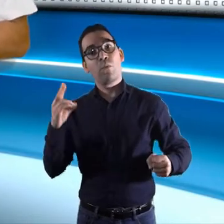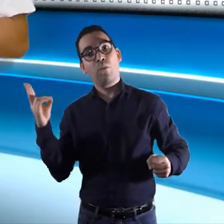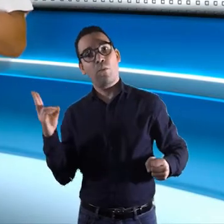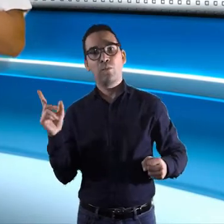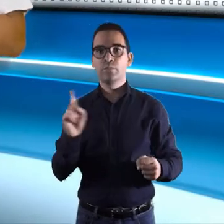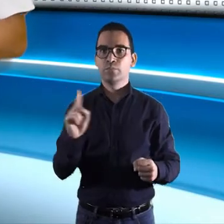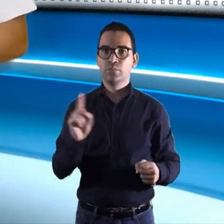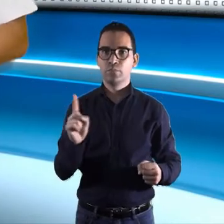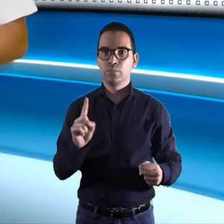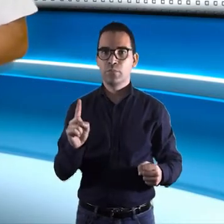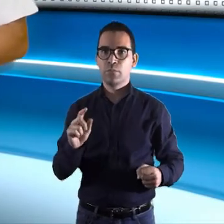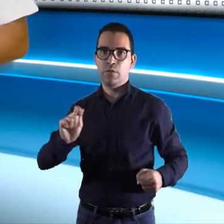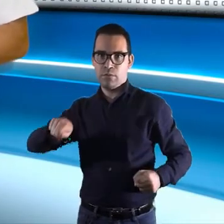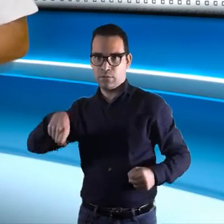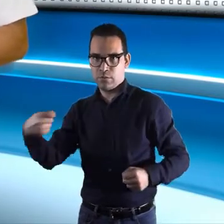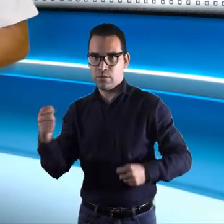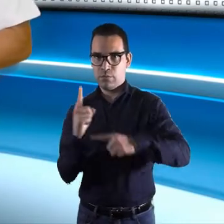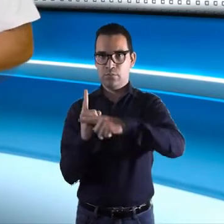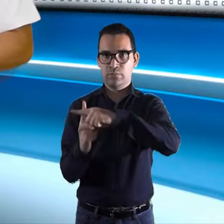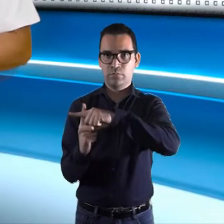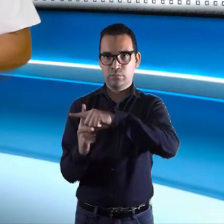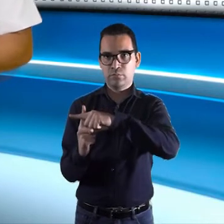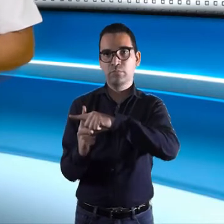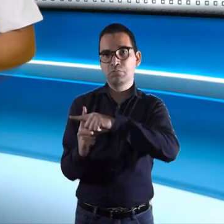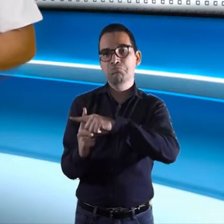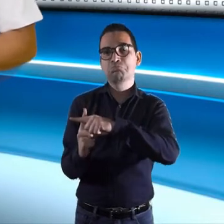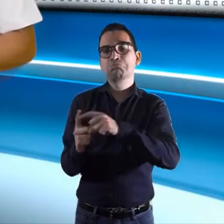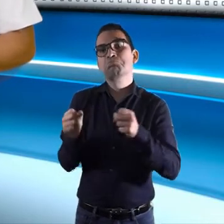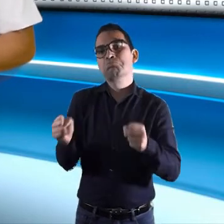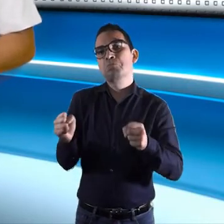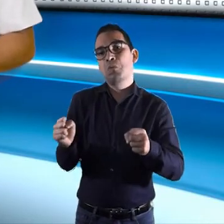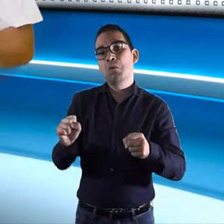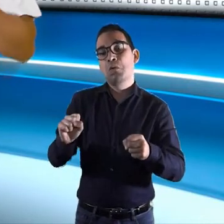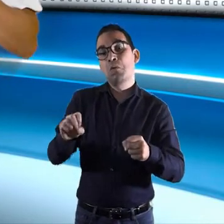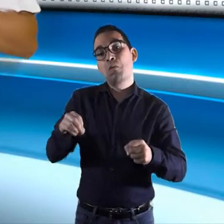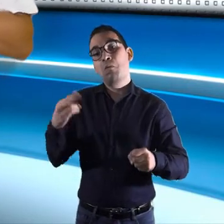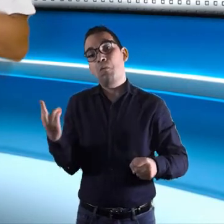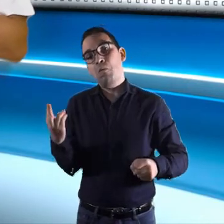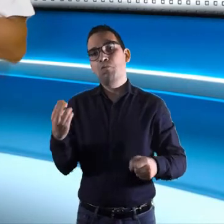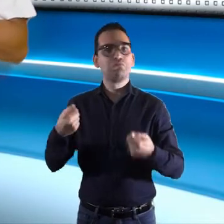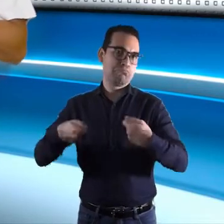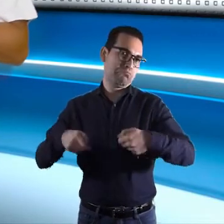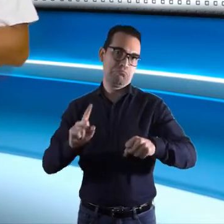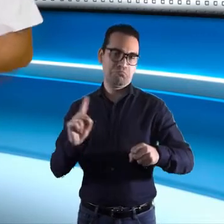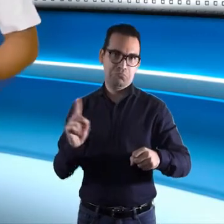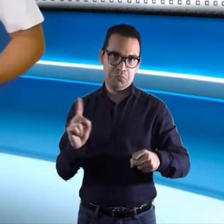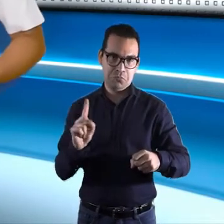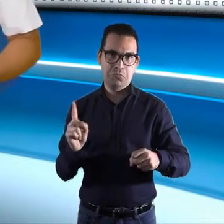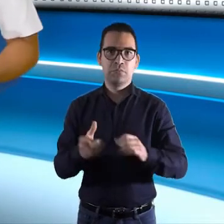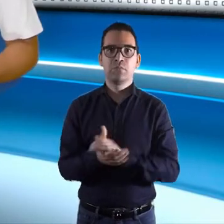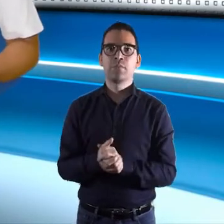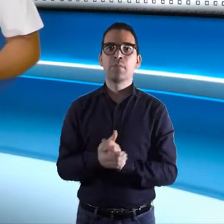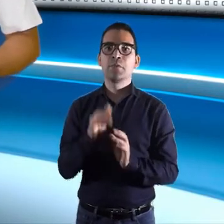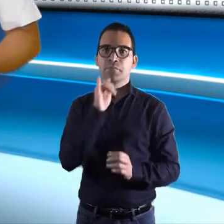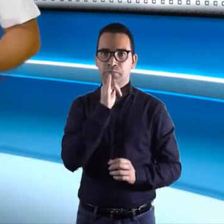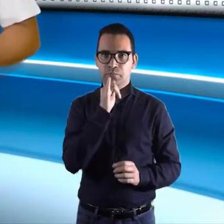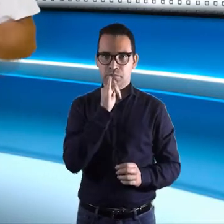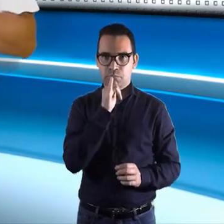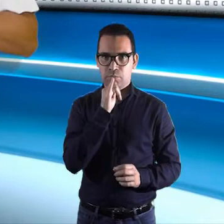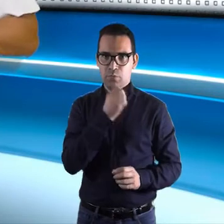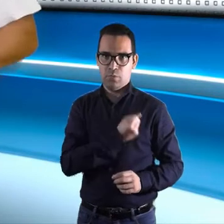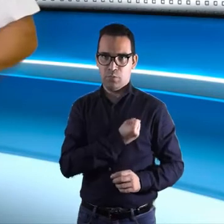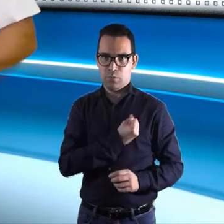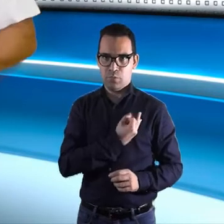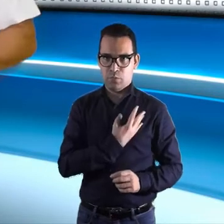aparecer o sinal de mais. Então, olha na comparação, podemos dizer que o número